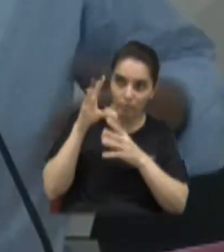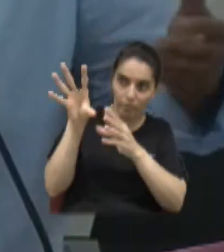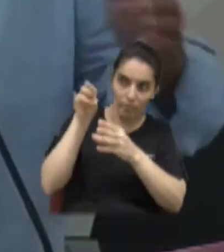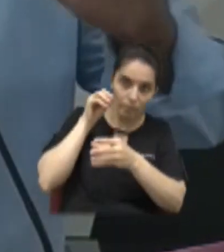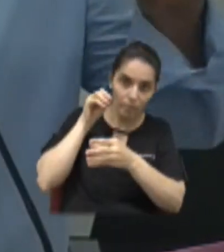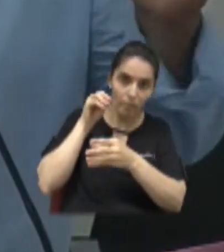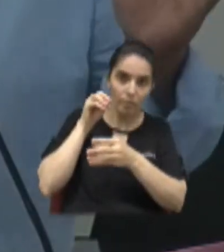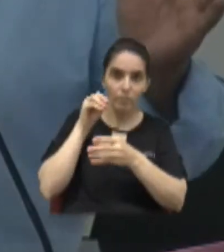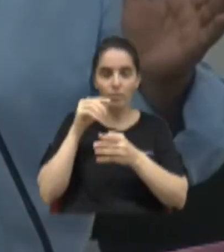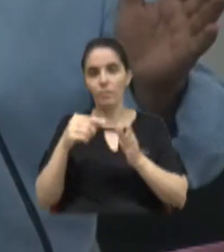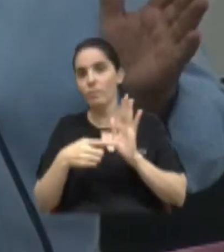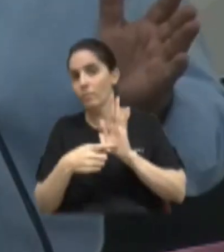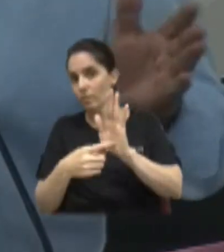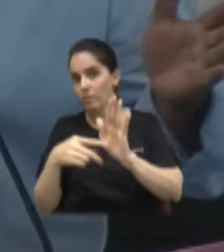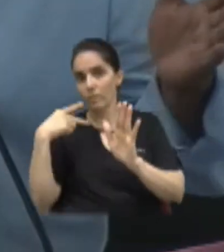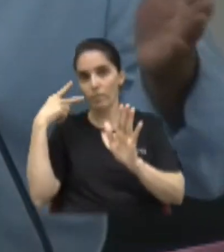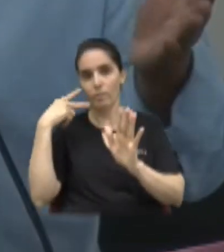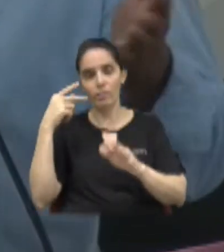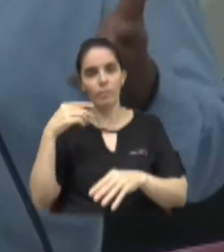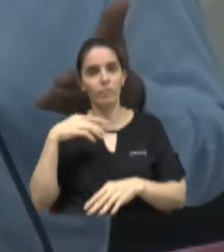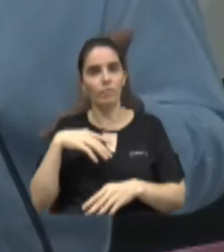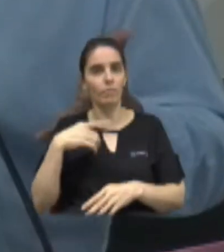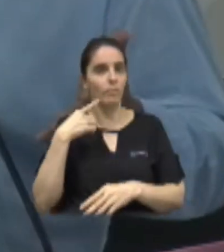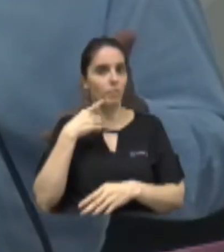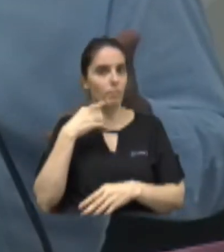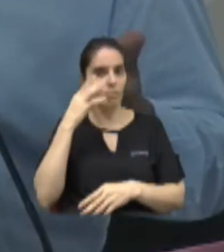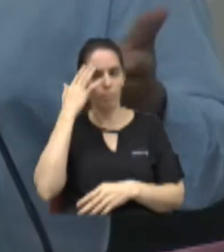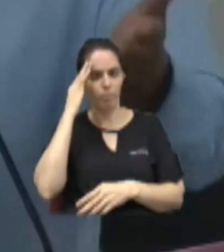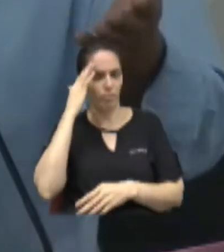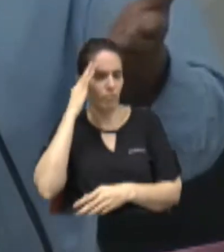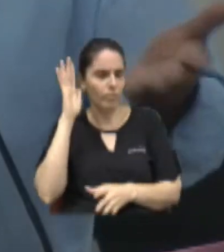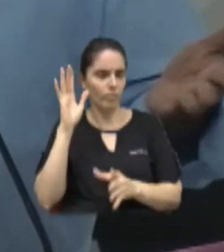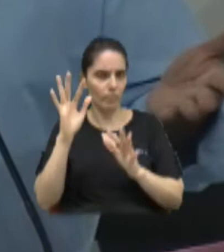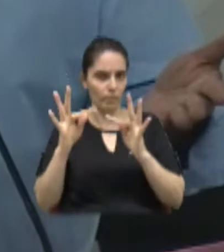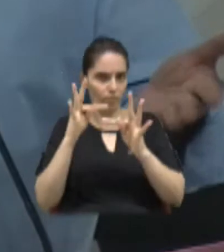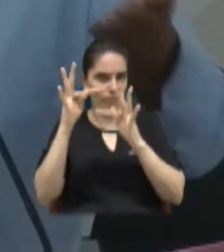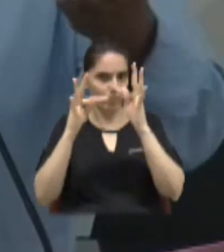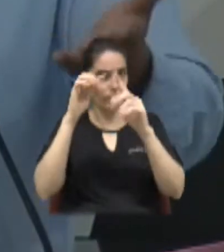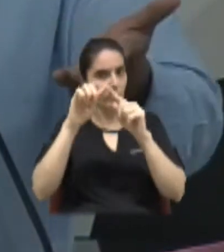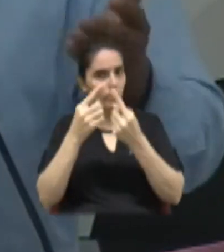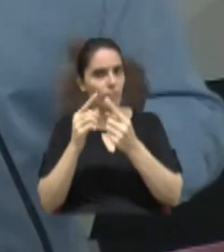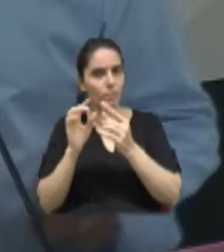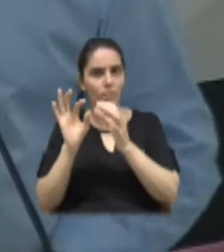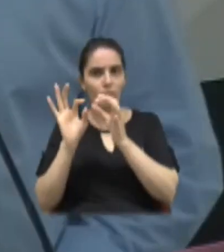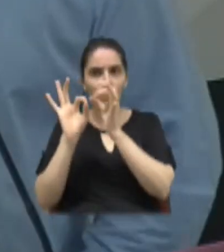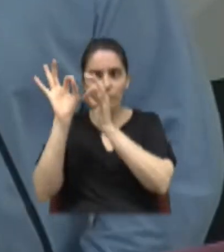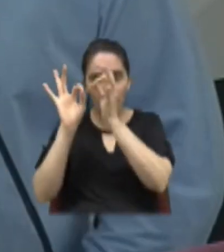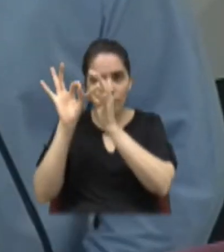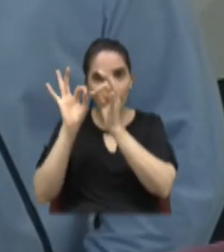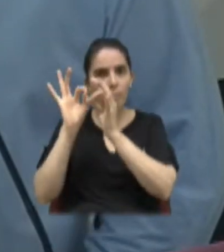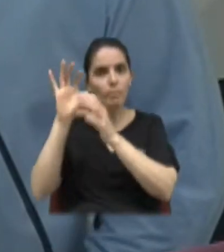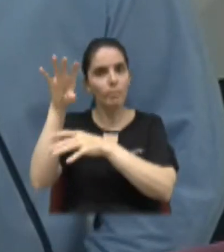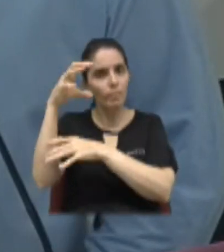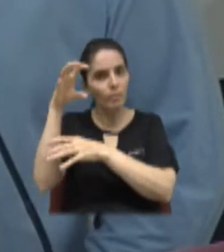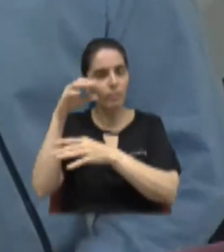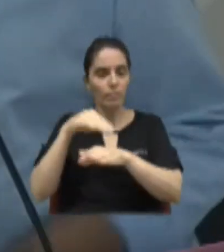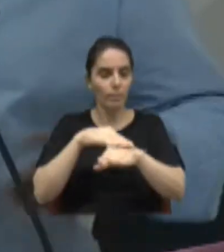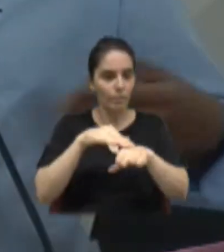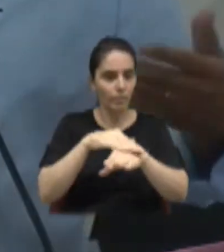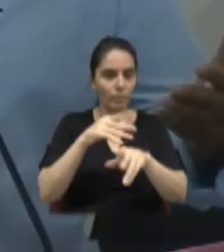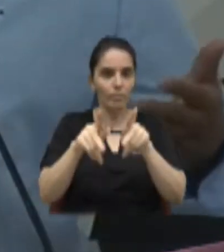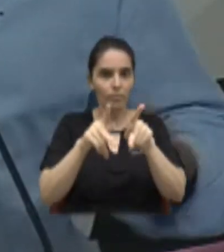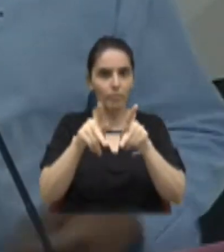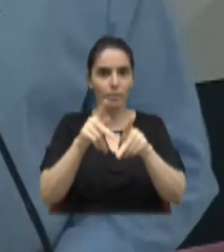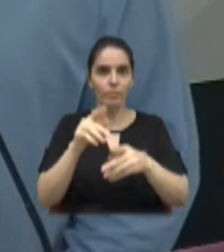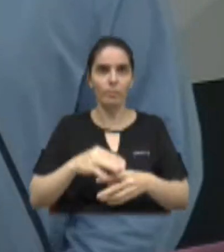Eu não sei, eu não entendo essas coisas de tecnologia, mas se há algum erro, vamos reparar esse erro, vamos conversar com a população. Agora,